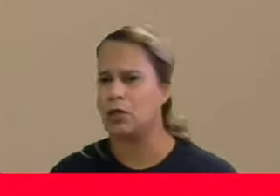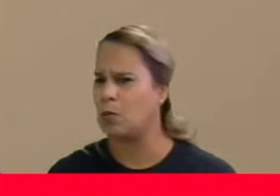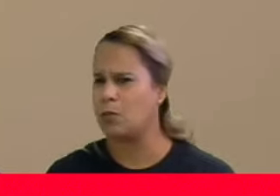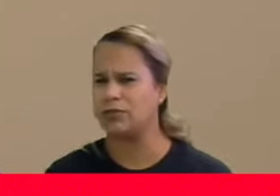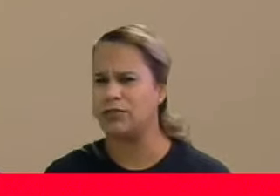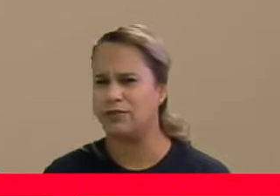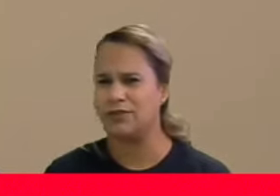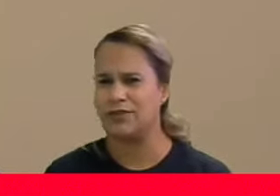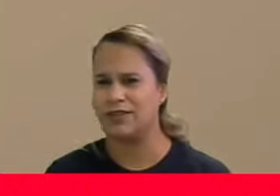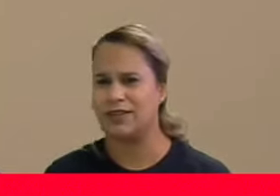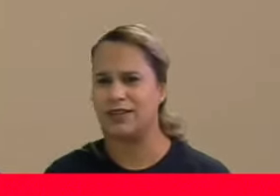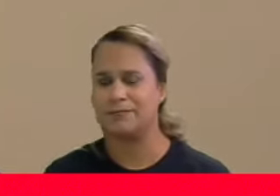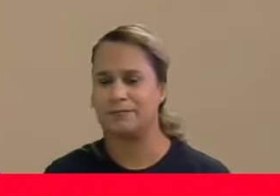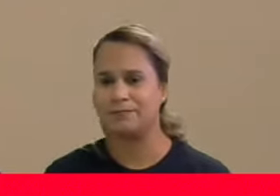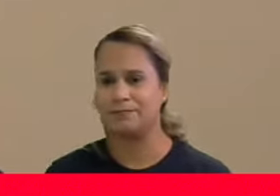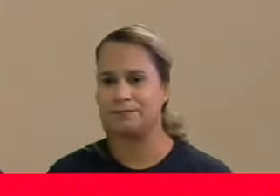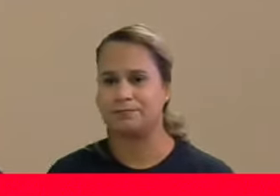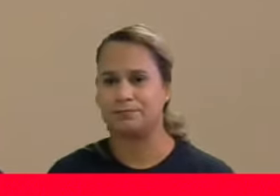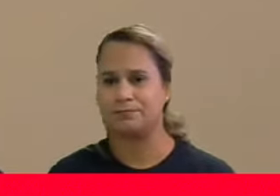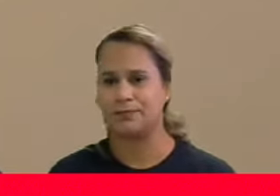pelo investigado